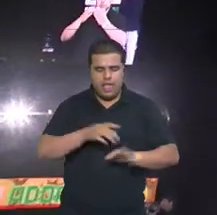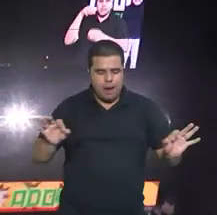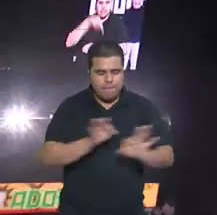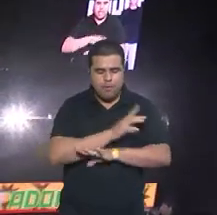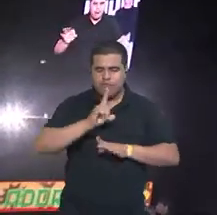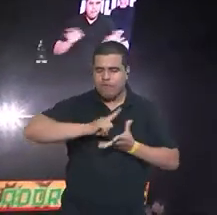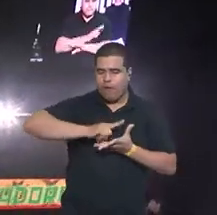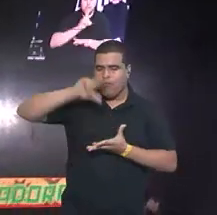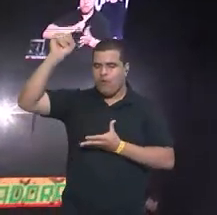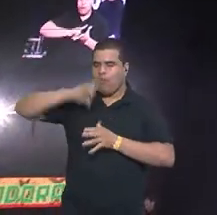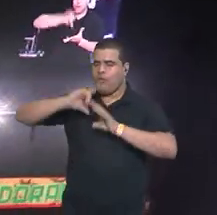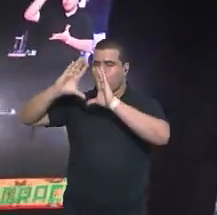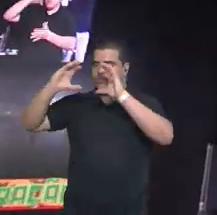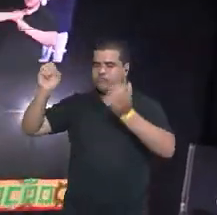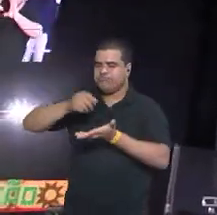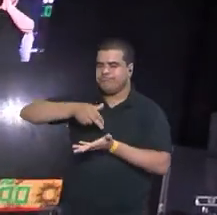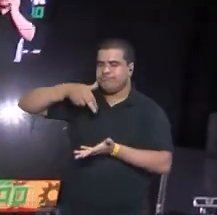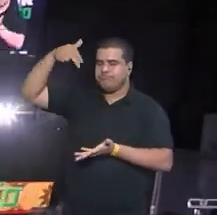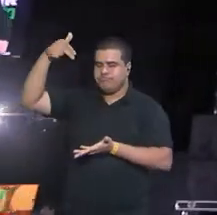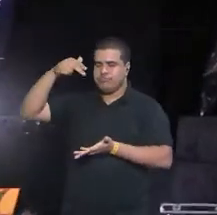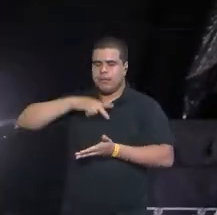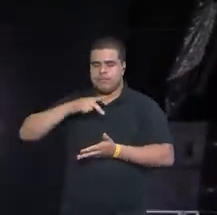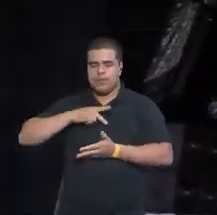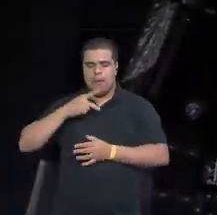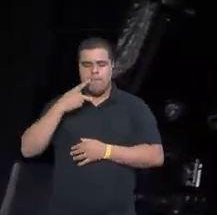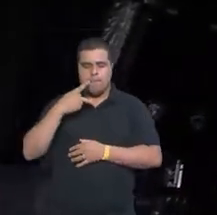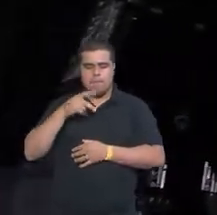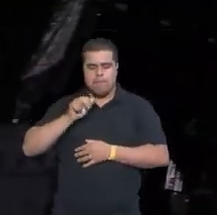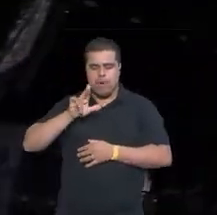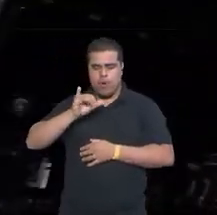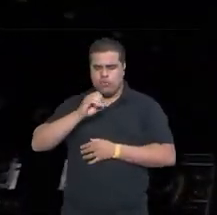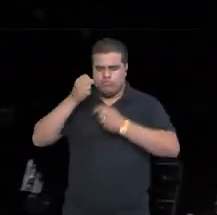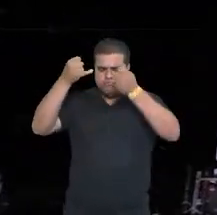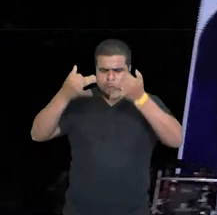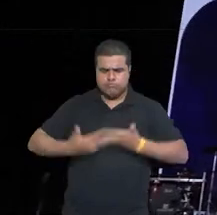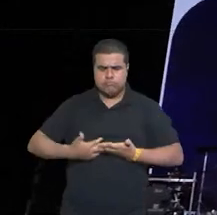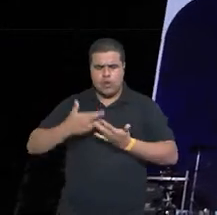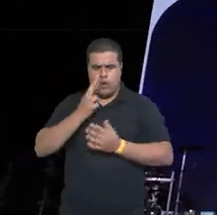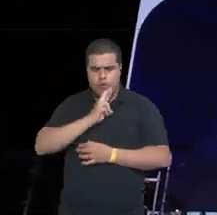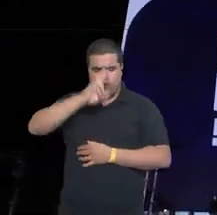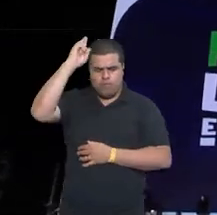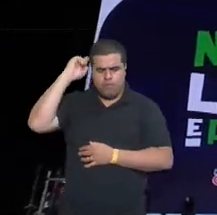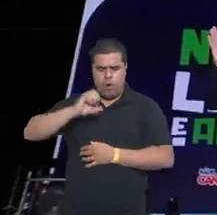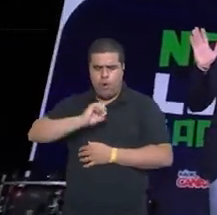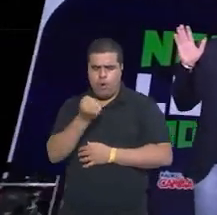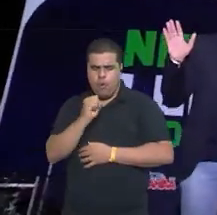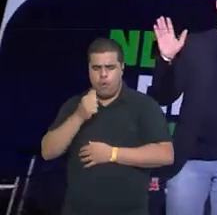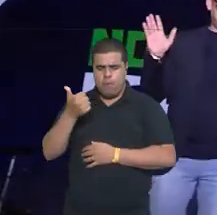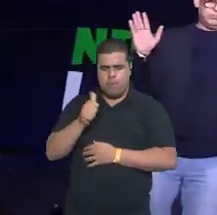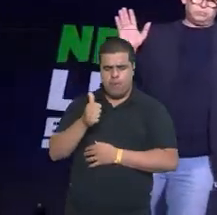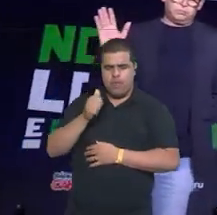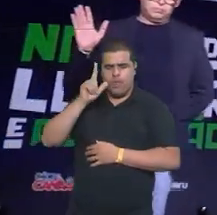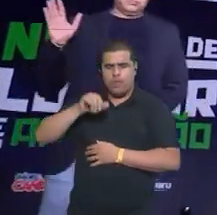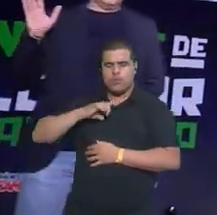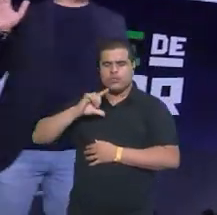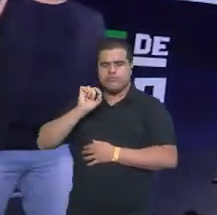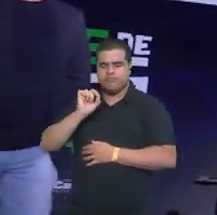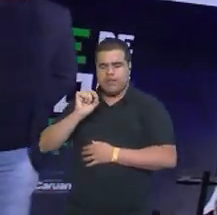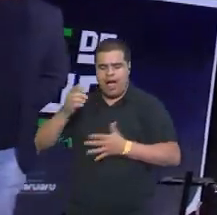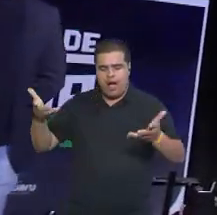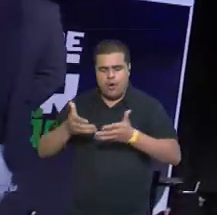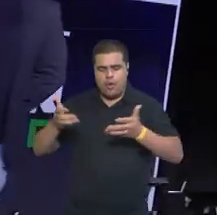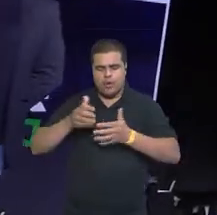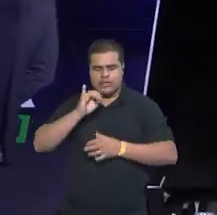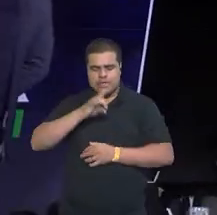o céu é daqui para o céu e Paulo disse Romanos 8 Primeiro portanto agora nenhuma condenação há